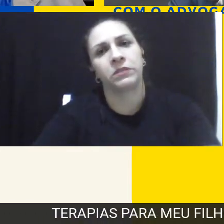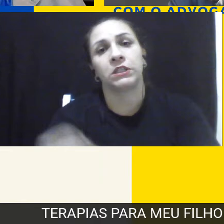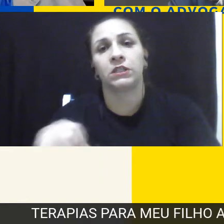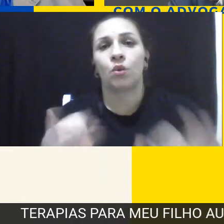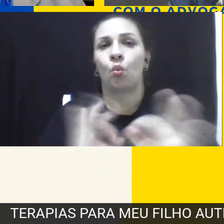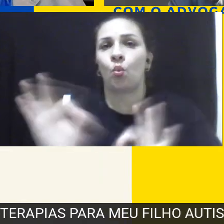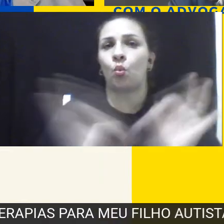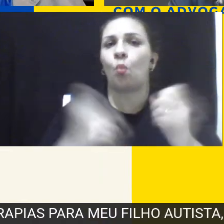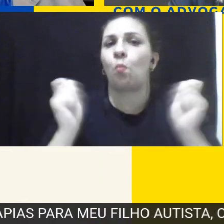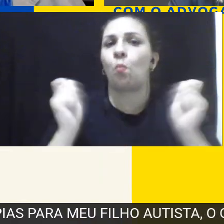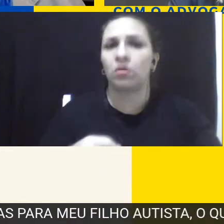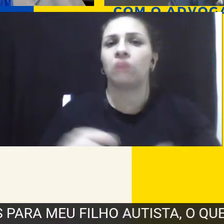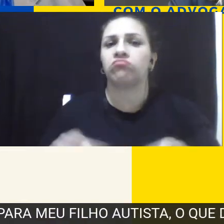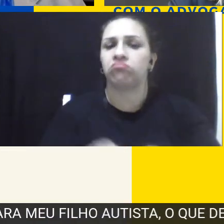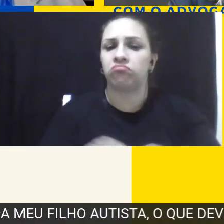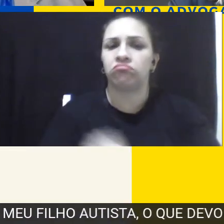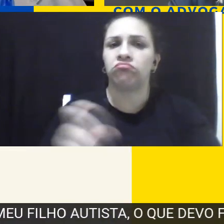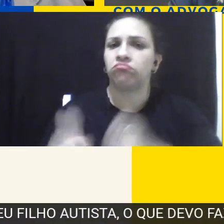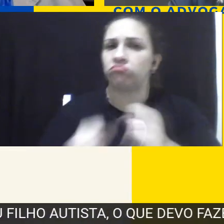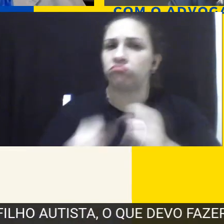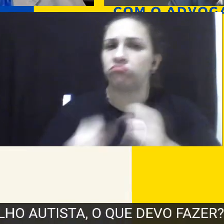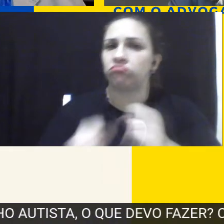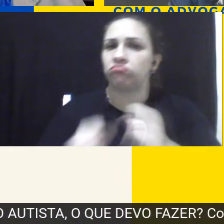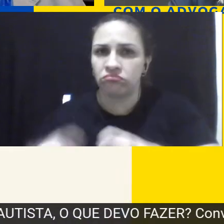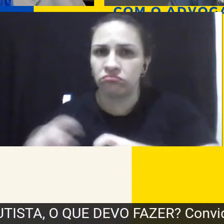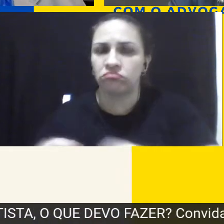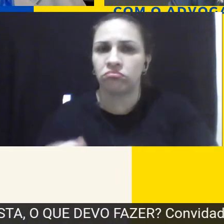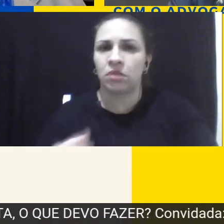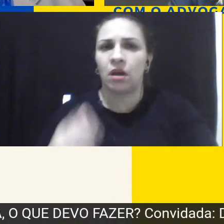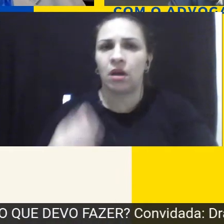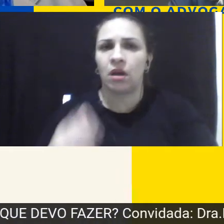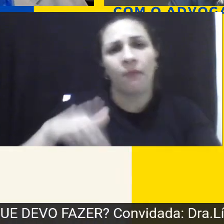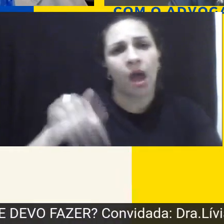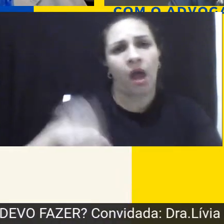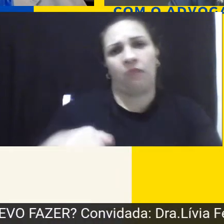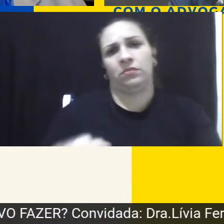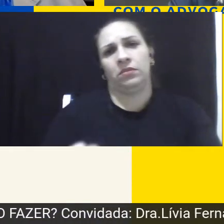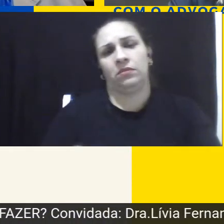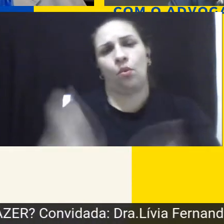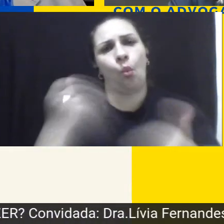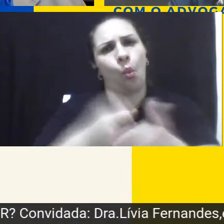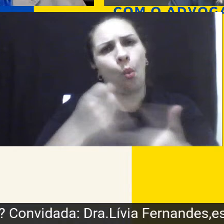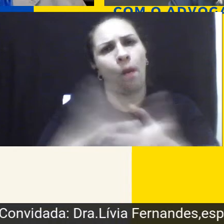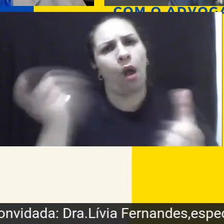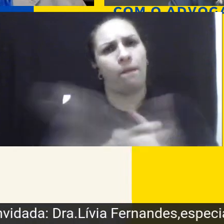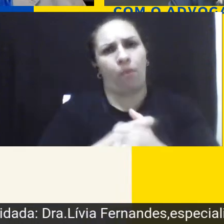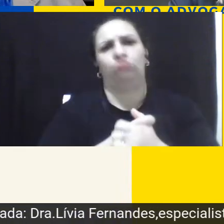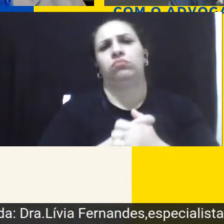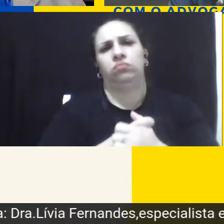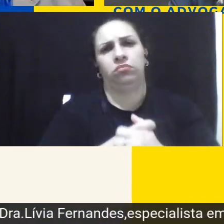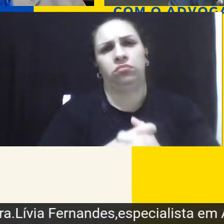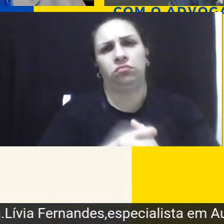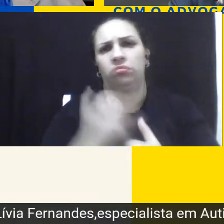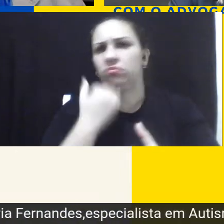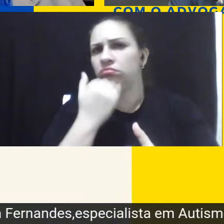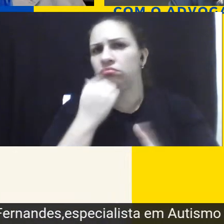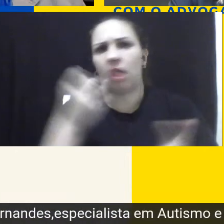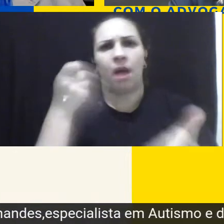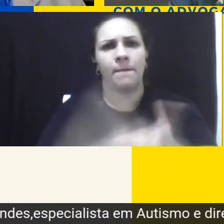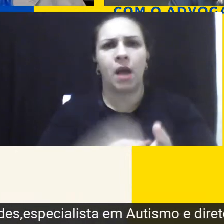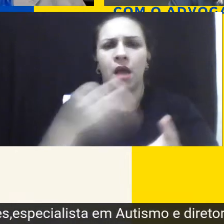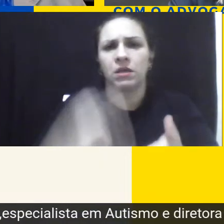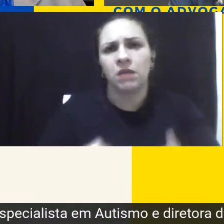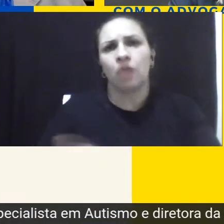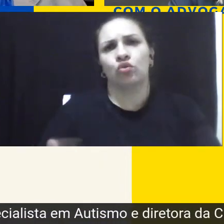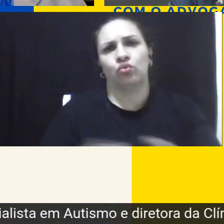podemos sim cultivar, extrair, né? Até ficar mais barato aqui. E cobrar os impostos, porque ninguém se nega a pagar os